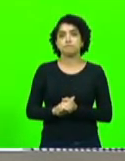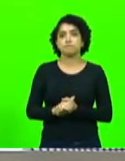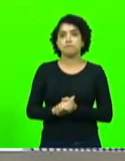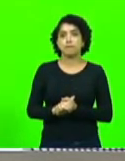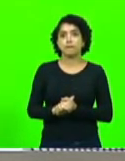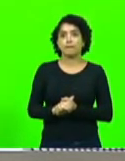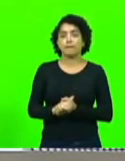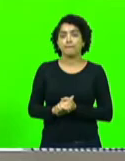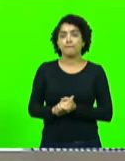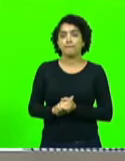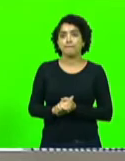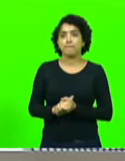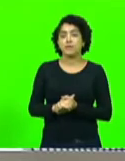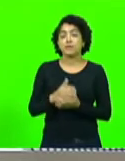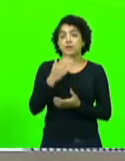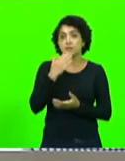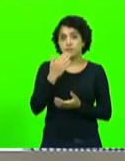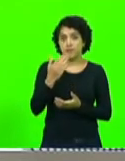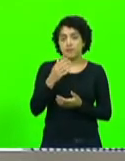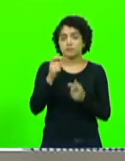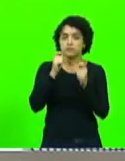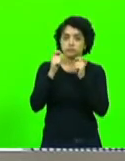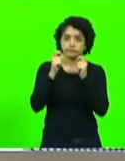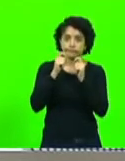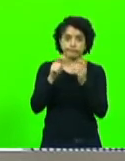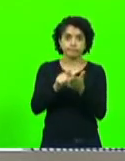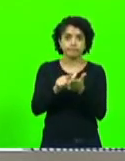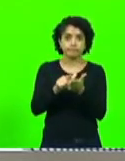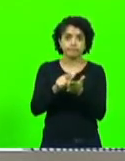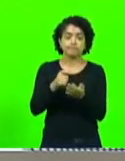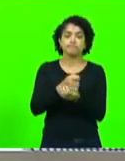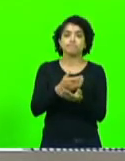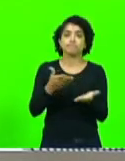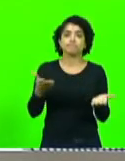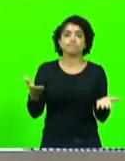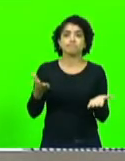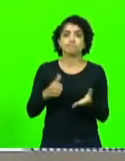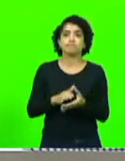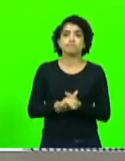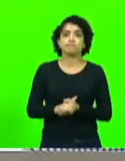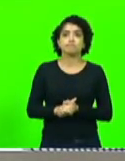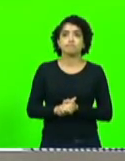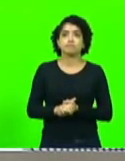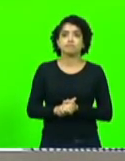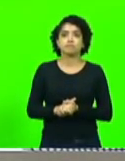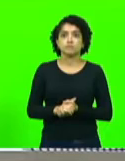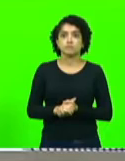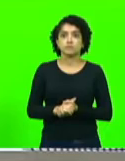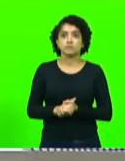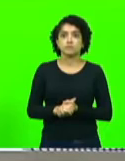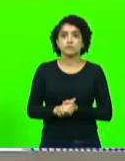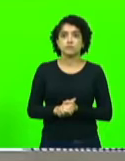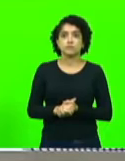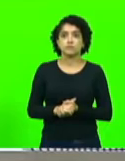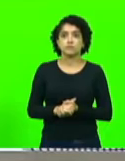Ismael. Solicito à assessoria que proceda à distribuição do expediente.